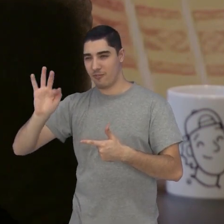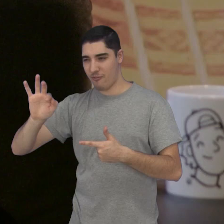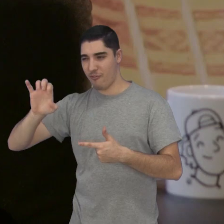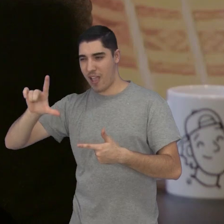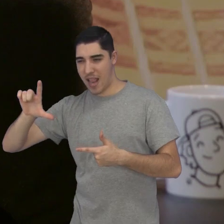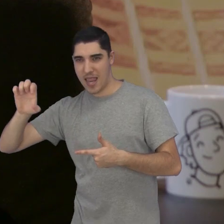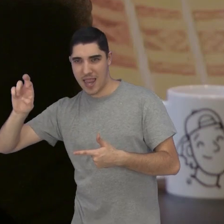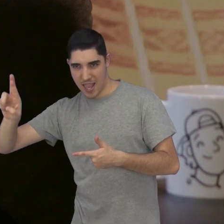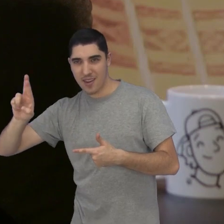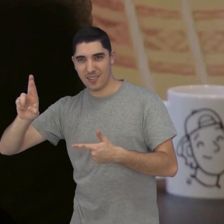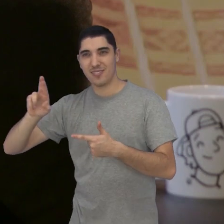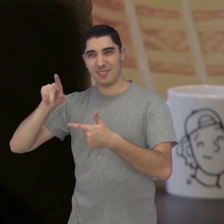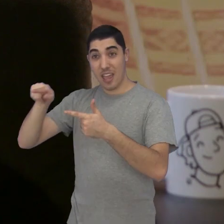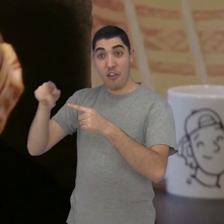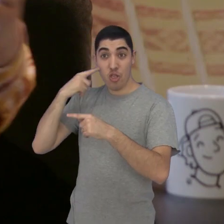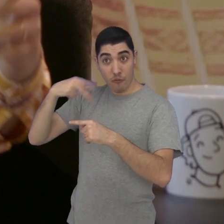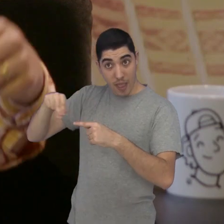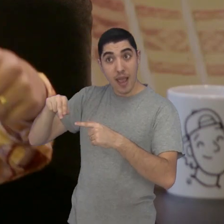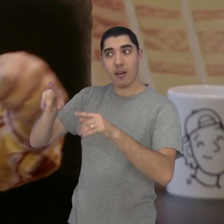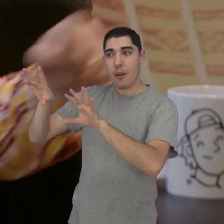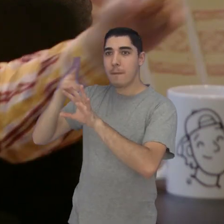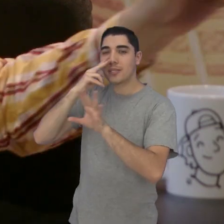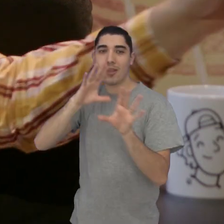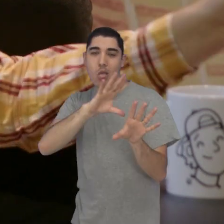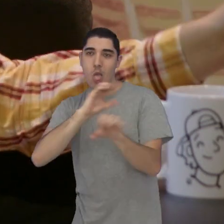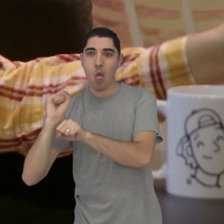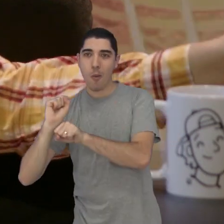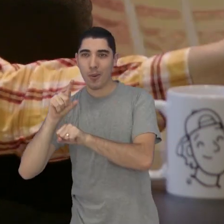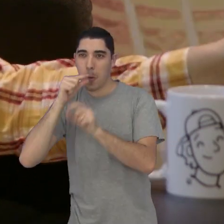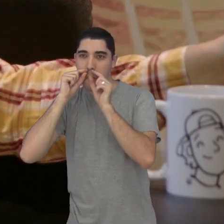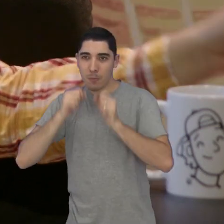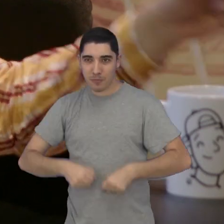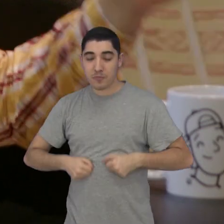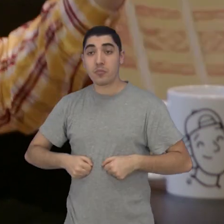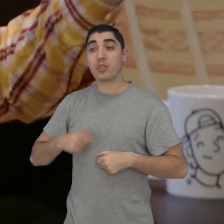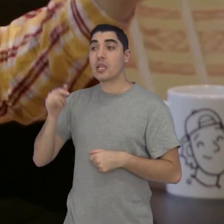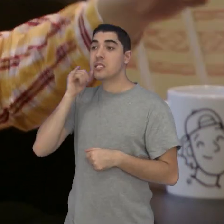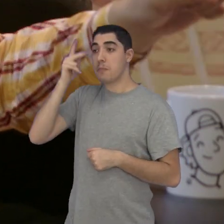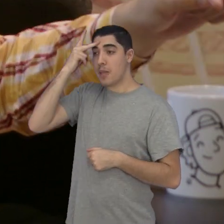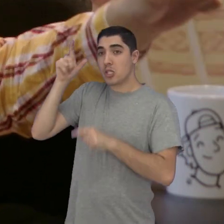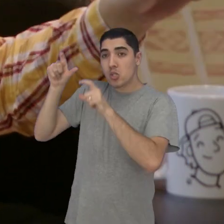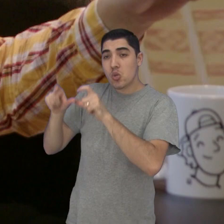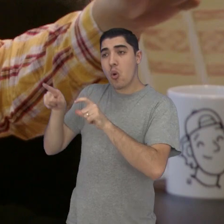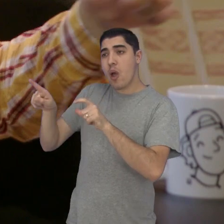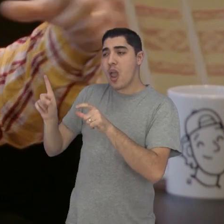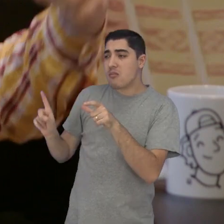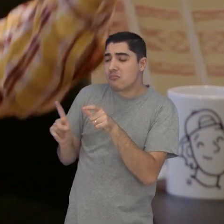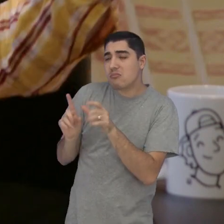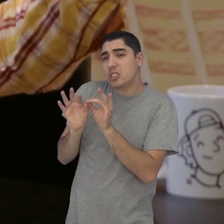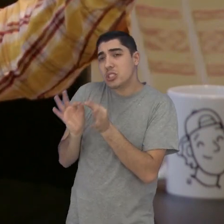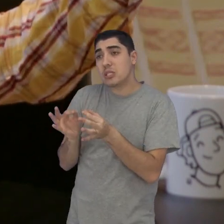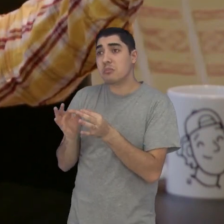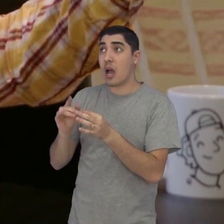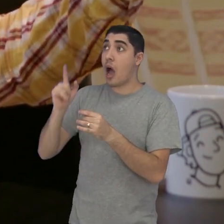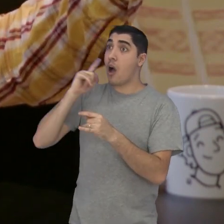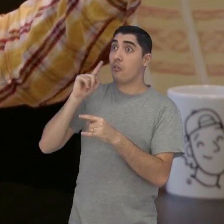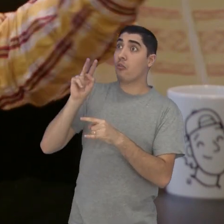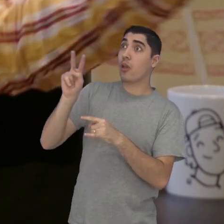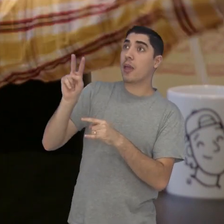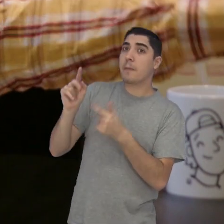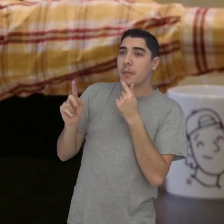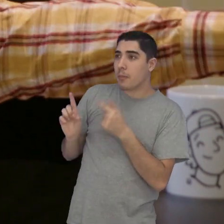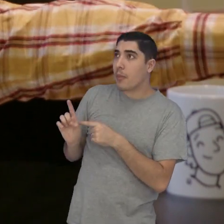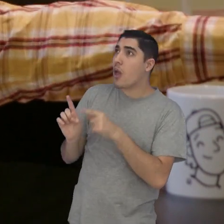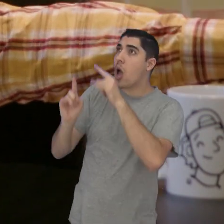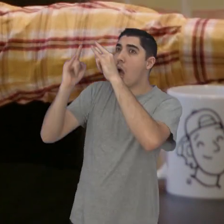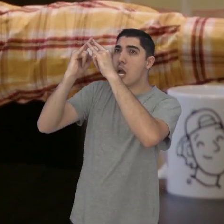né? Ele fala um pouco. Então o cirquinho pequenininho, estava lá na cidadezinha, aí vinha aquele circo grande, e